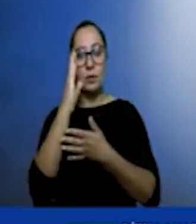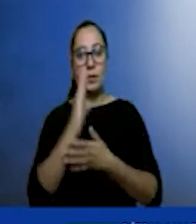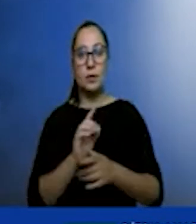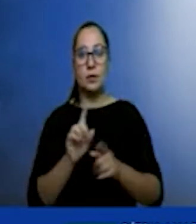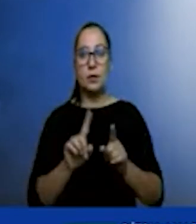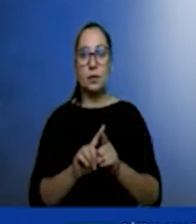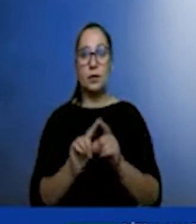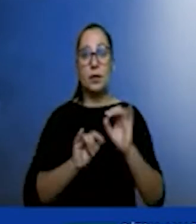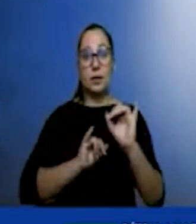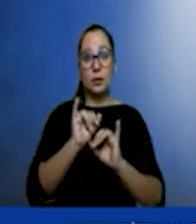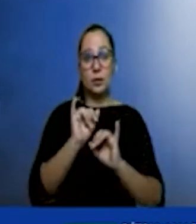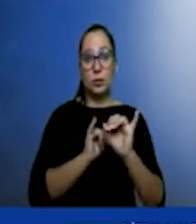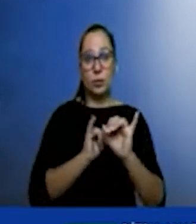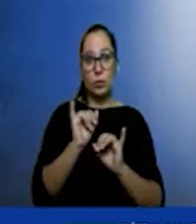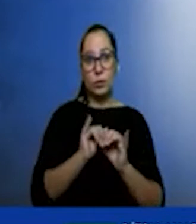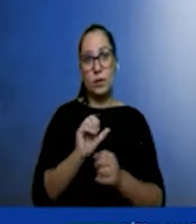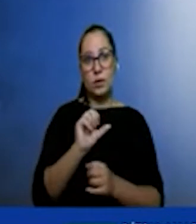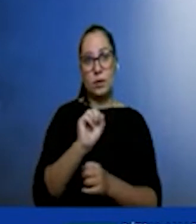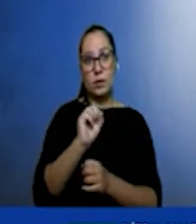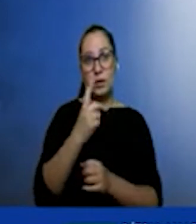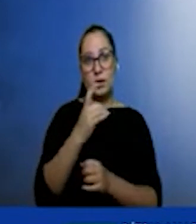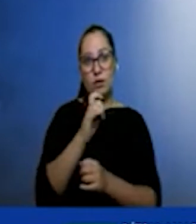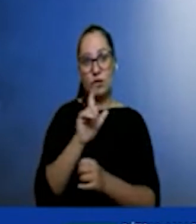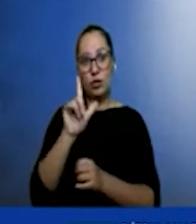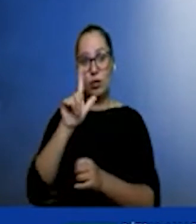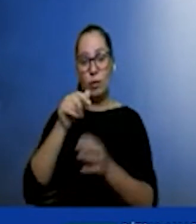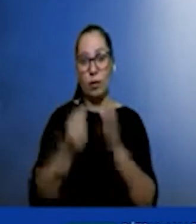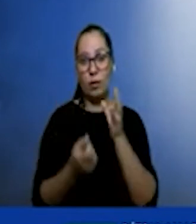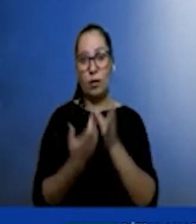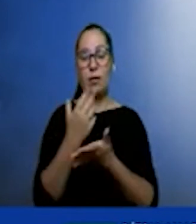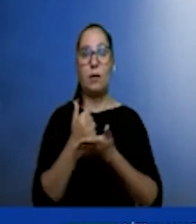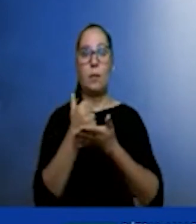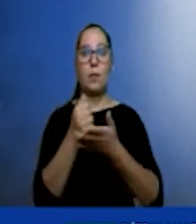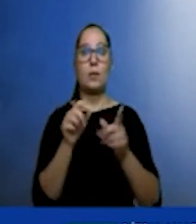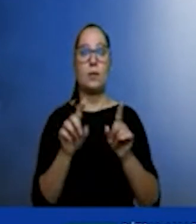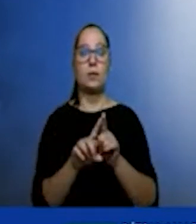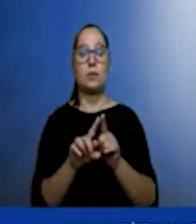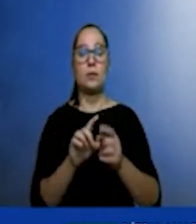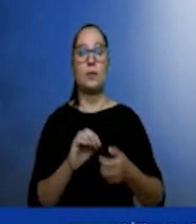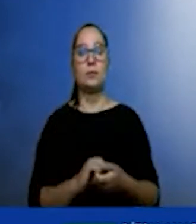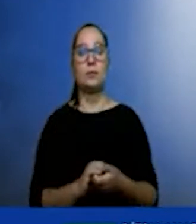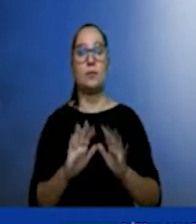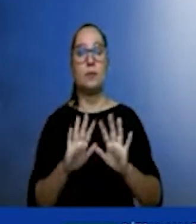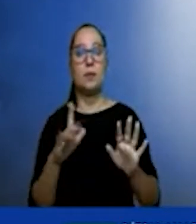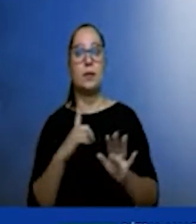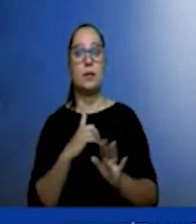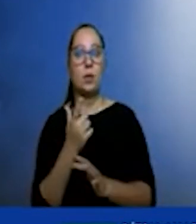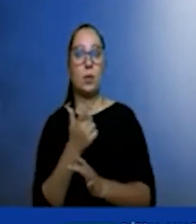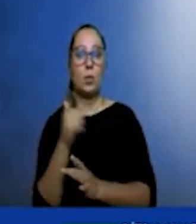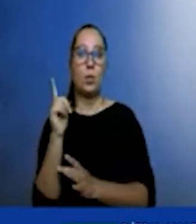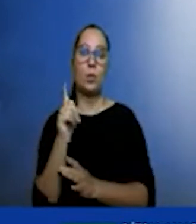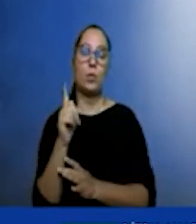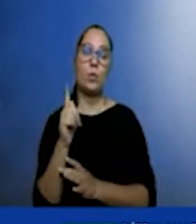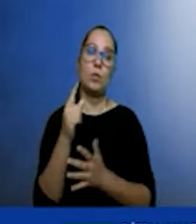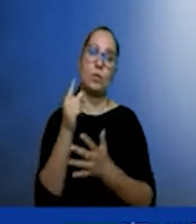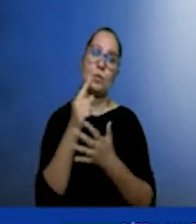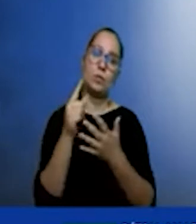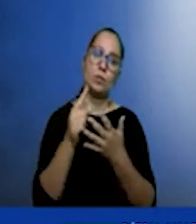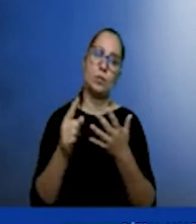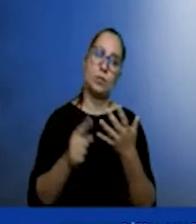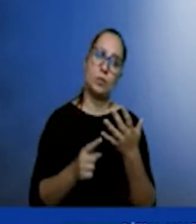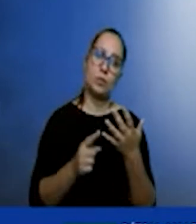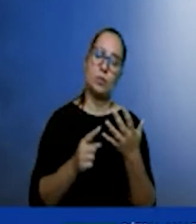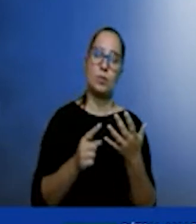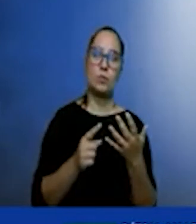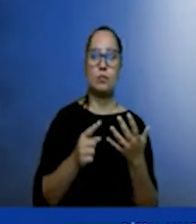né, a Shell é a fundadora, a patrocinadora, mas temos já a Repsol, a